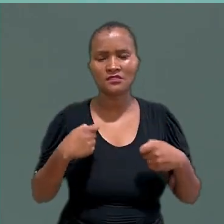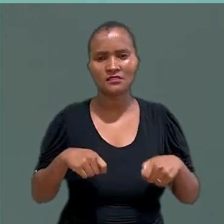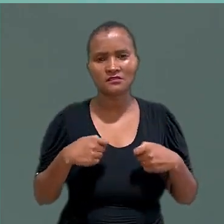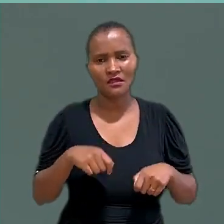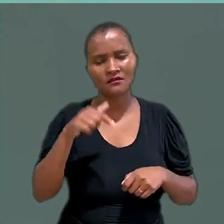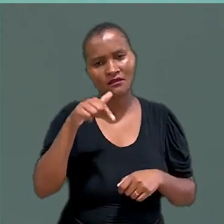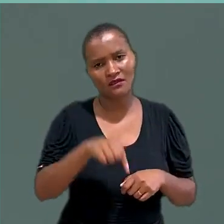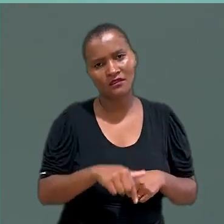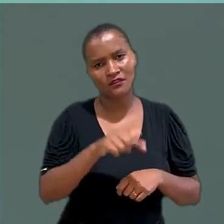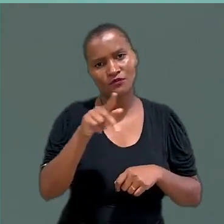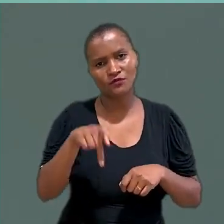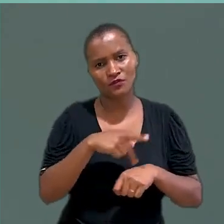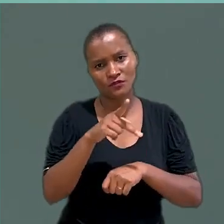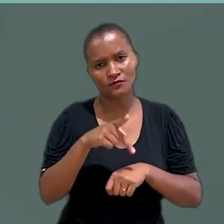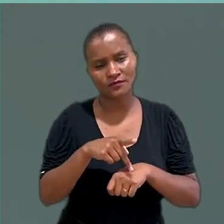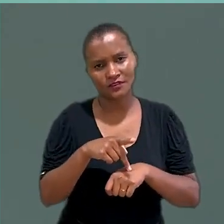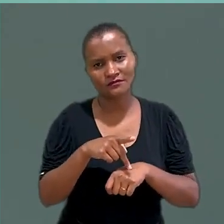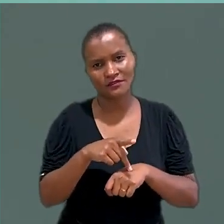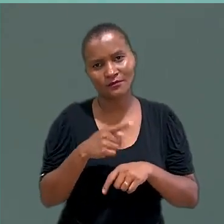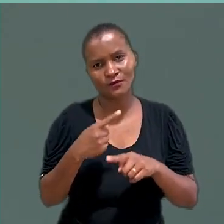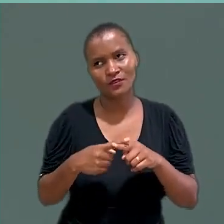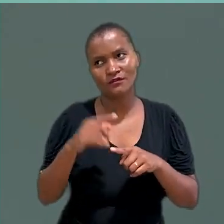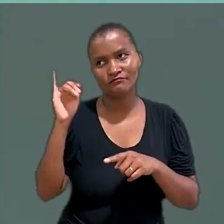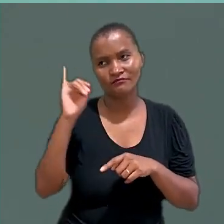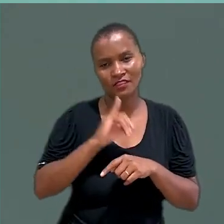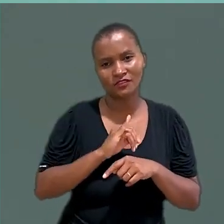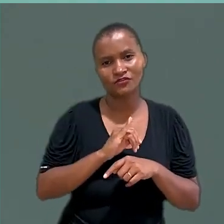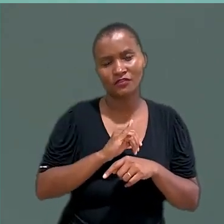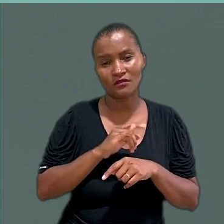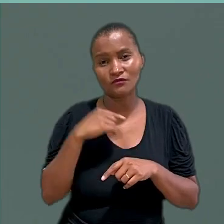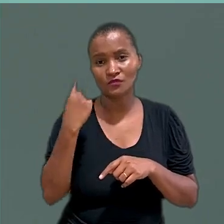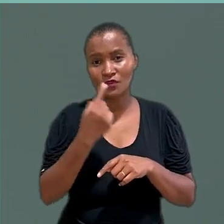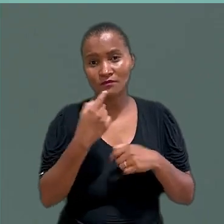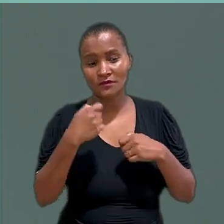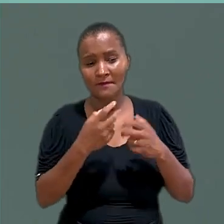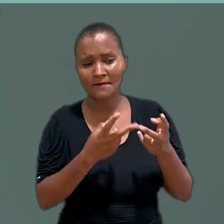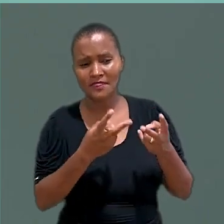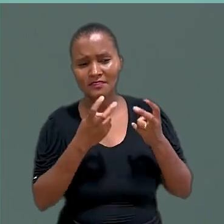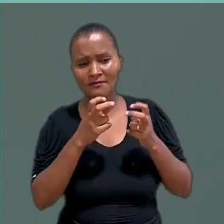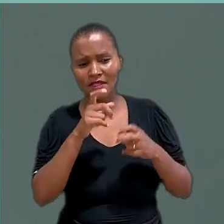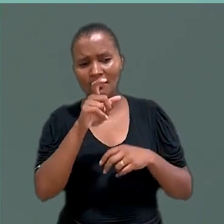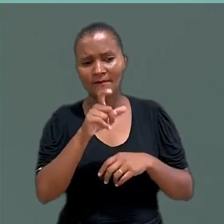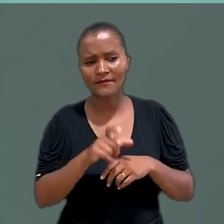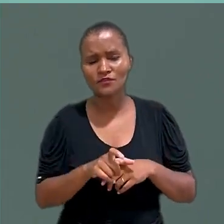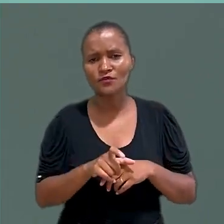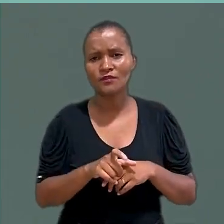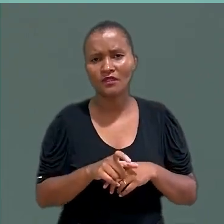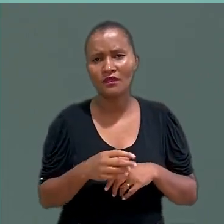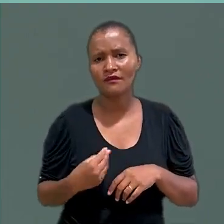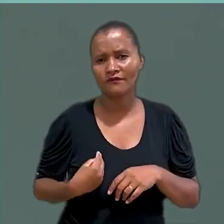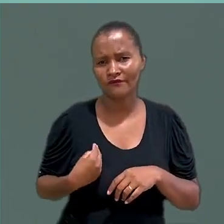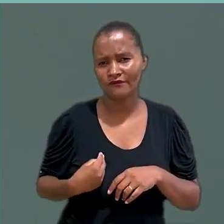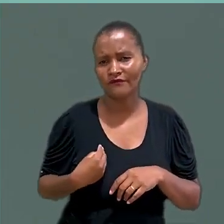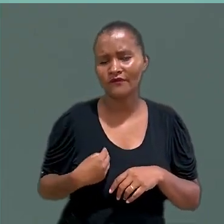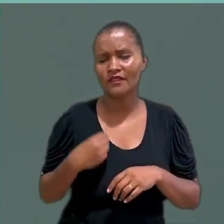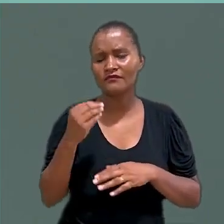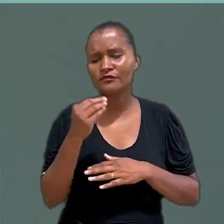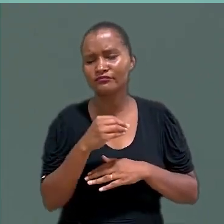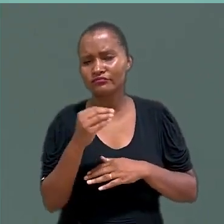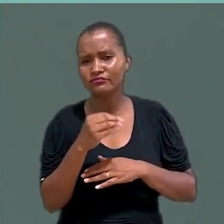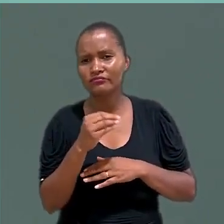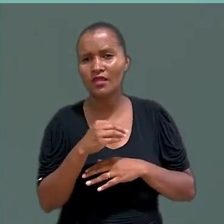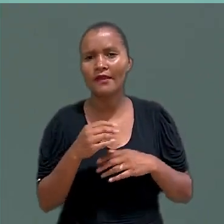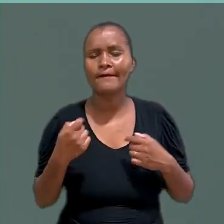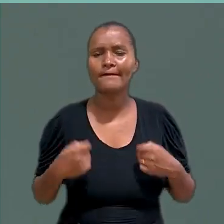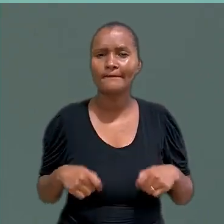decente, né, aqui no nosso país, na condição de imigrante. Nós precisamos identificar essa pessoa como uma pessoa que está nessa condição vulnerável